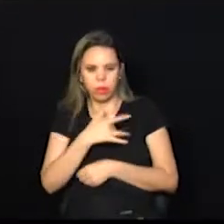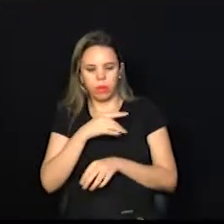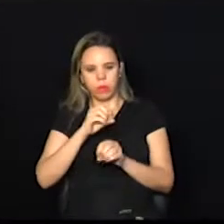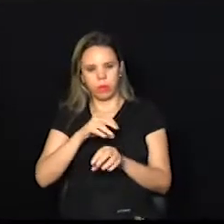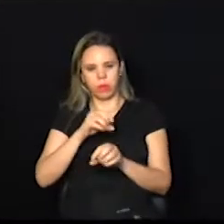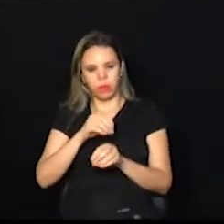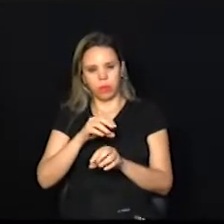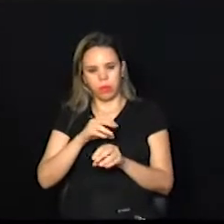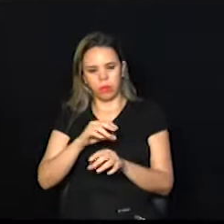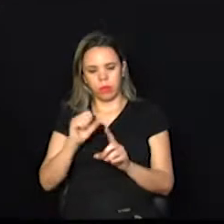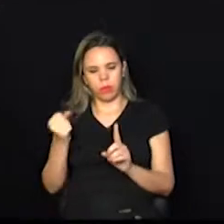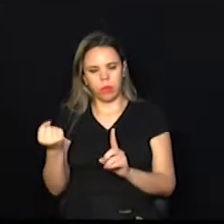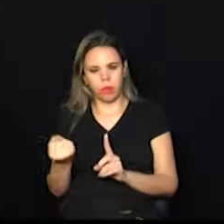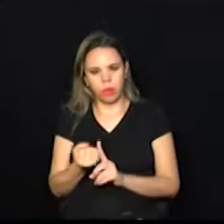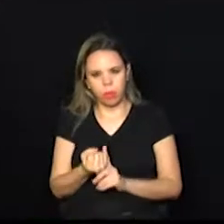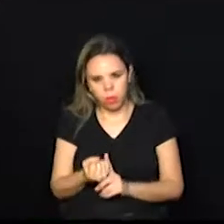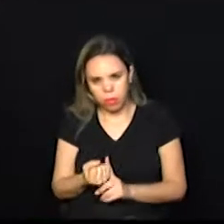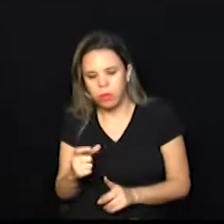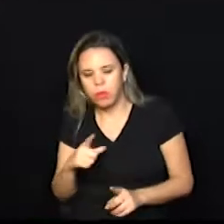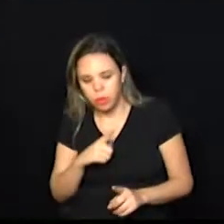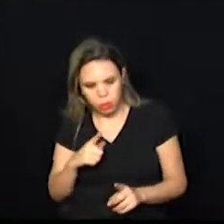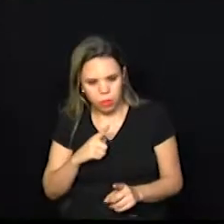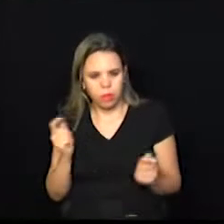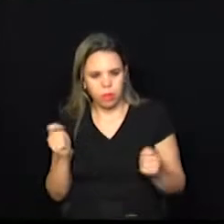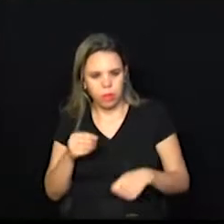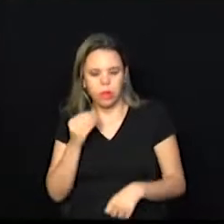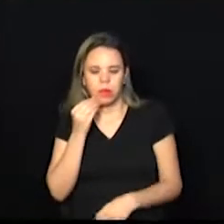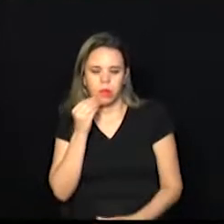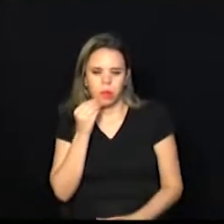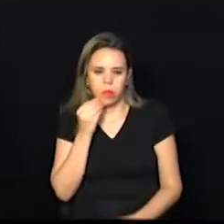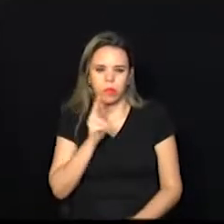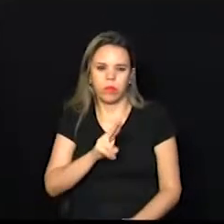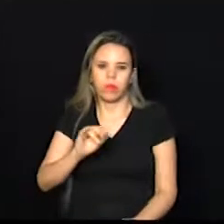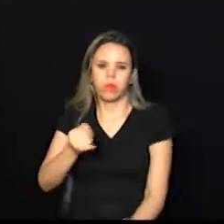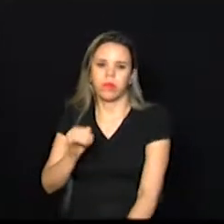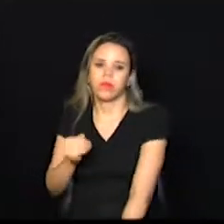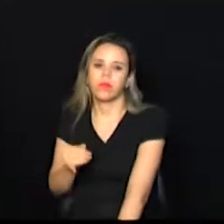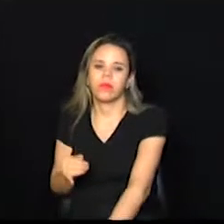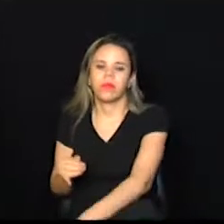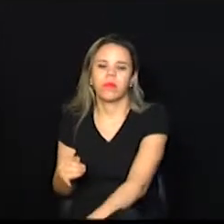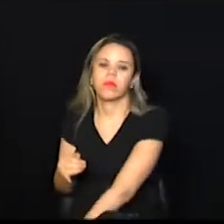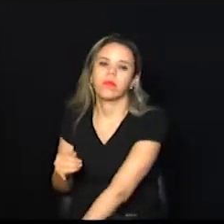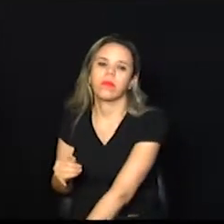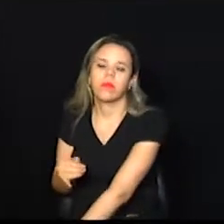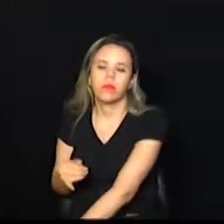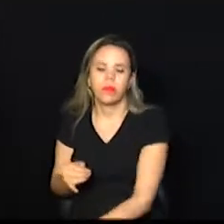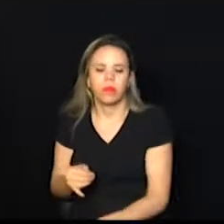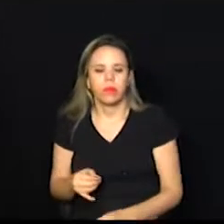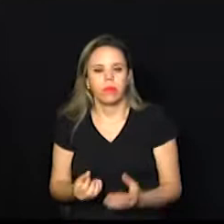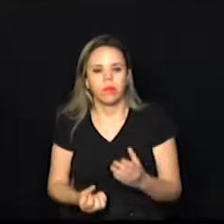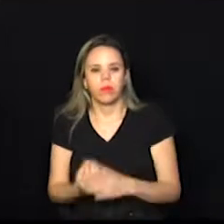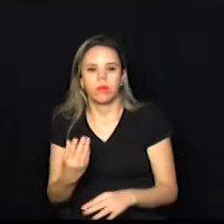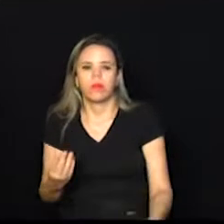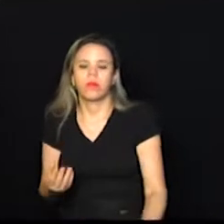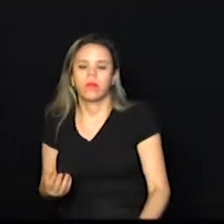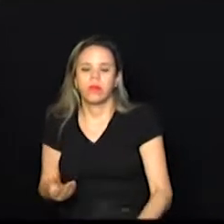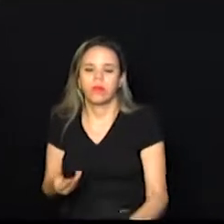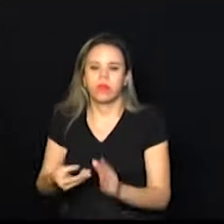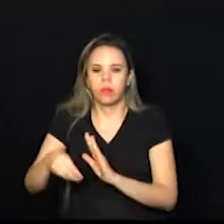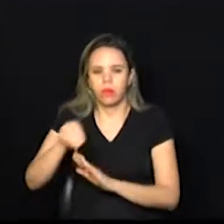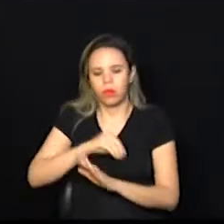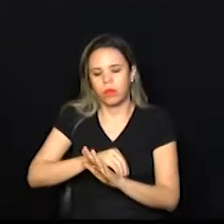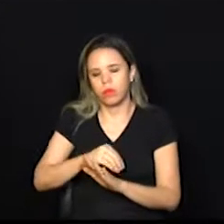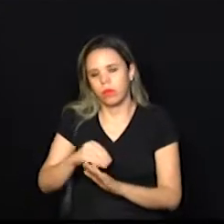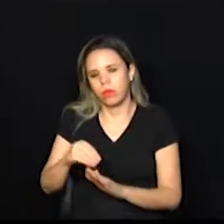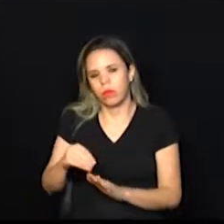educação, assistência, tem esse mecanismo e a gente está utilizando para dentro. Criação do calendário municipal